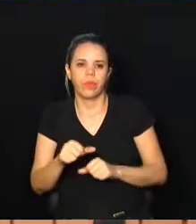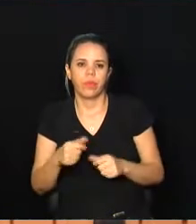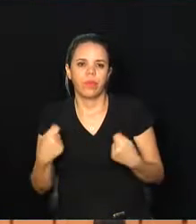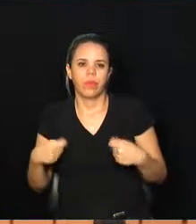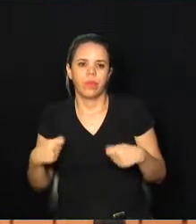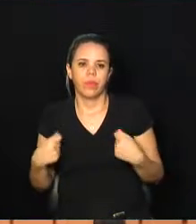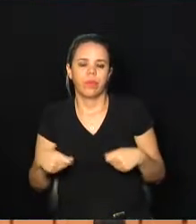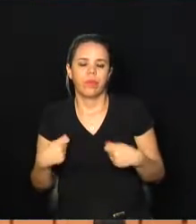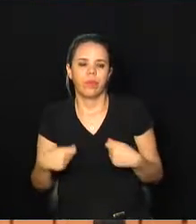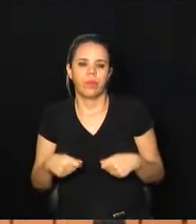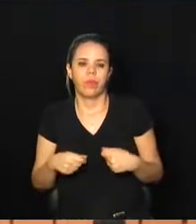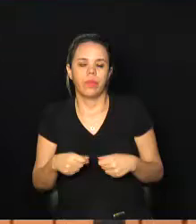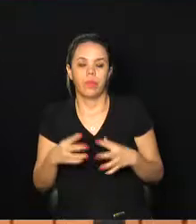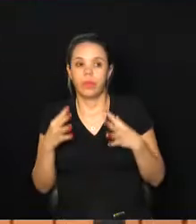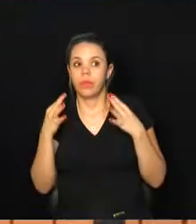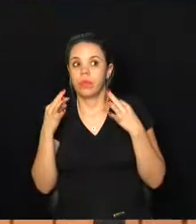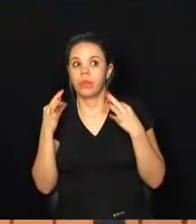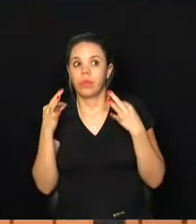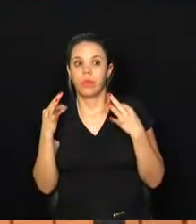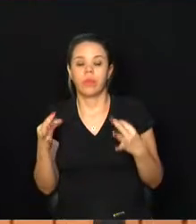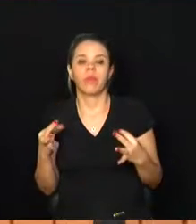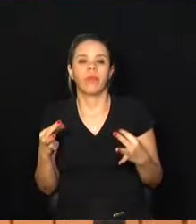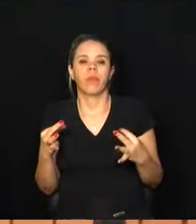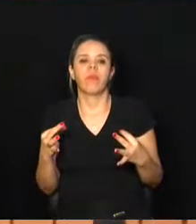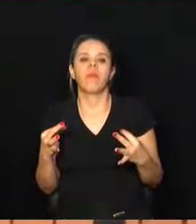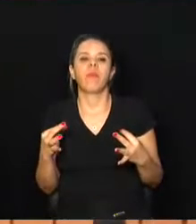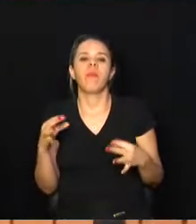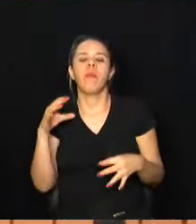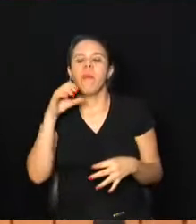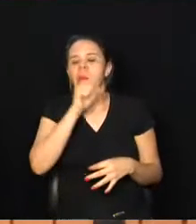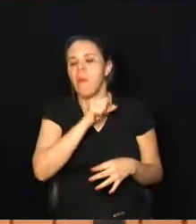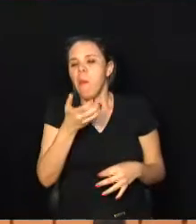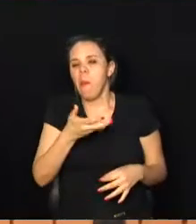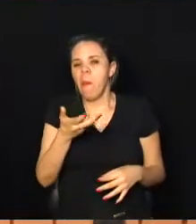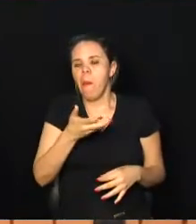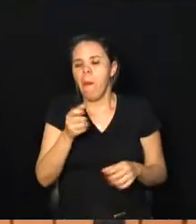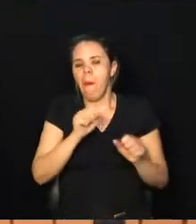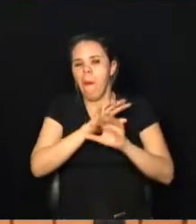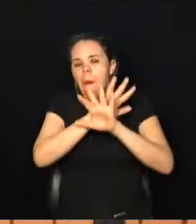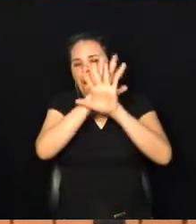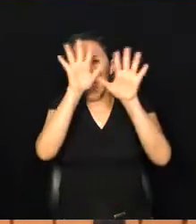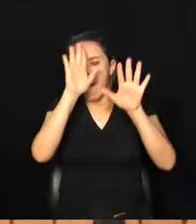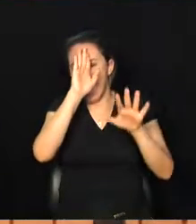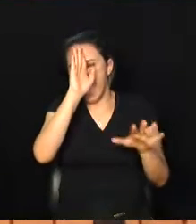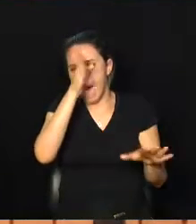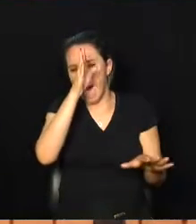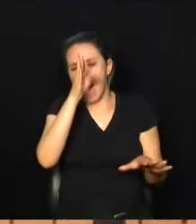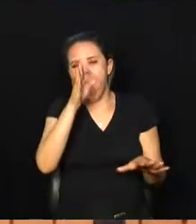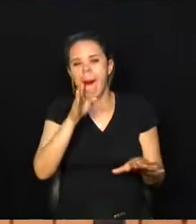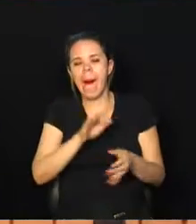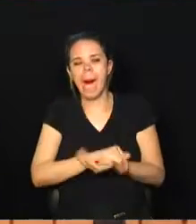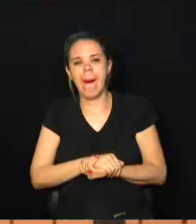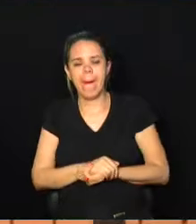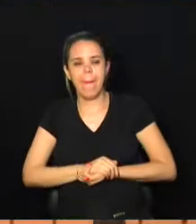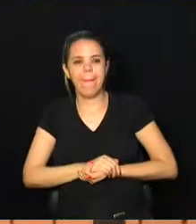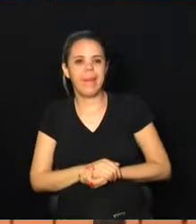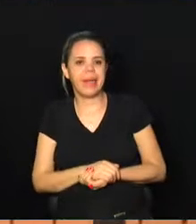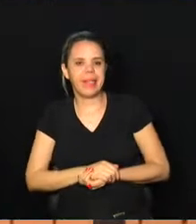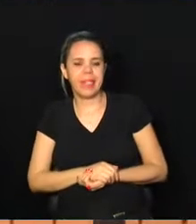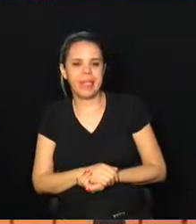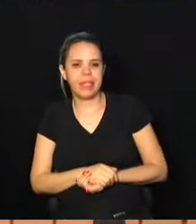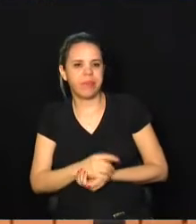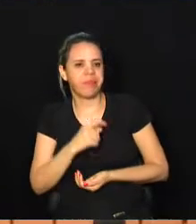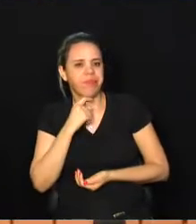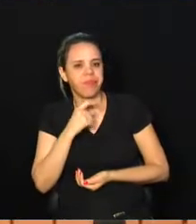precisa estar sempre atento para ter rapidez, clareza, principalmente, transparência, que